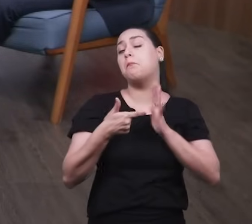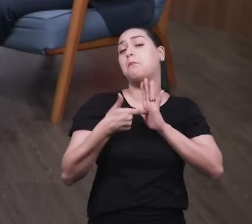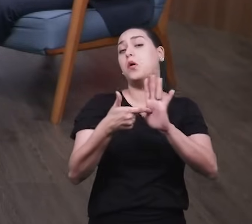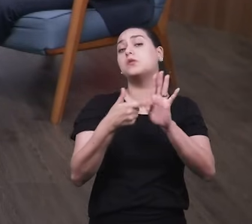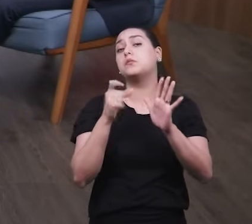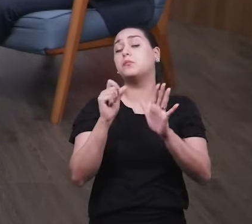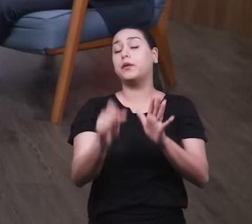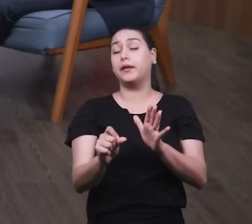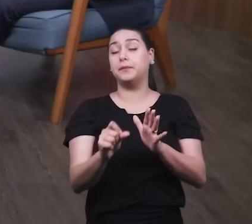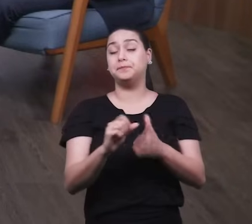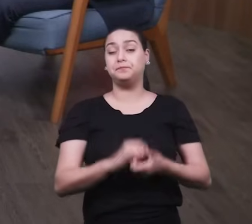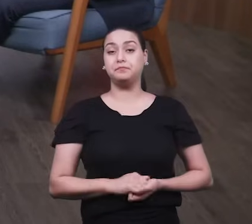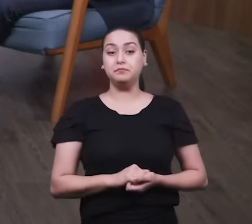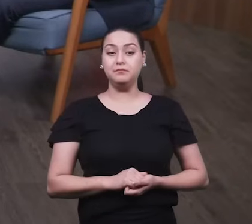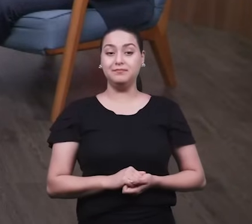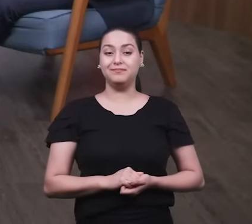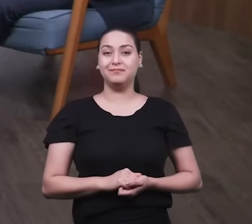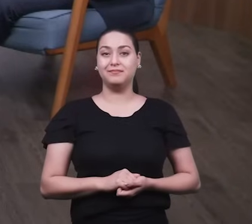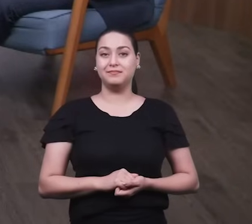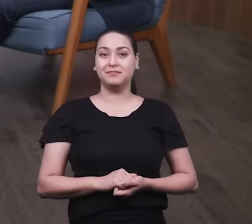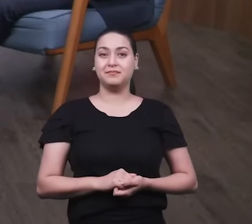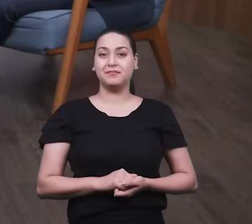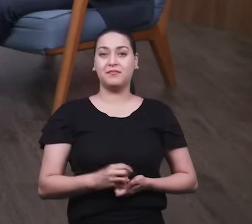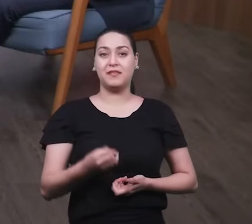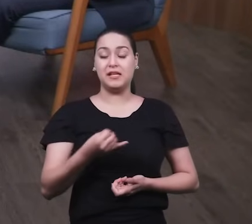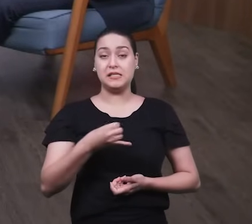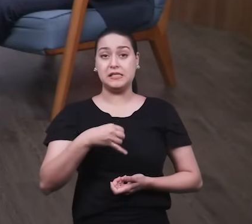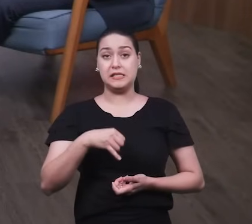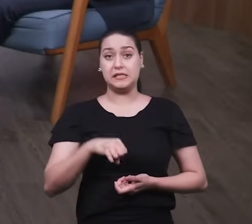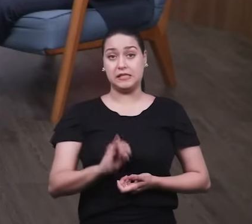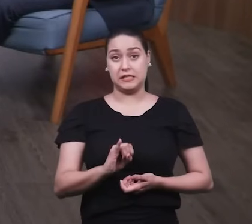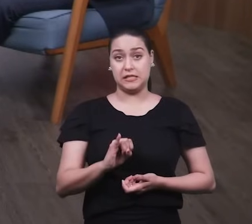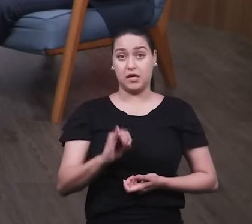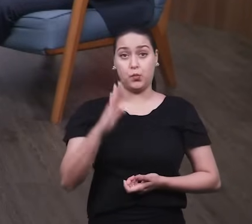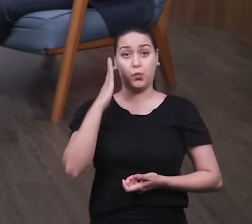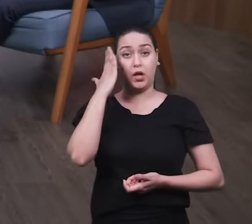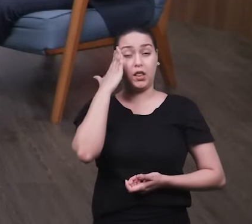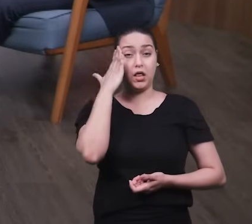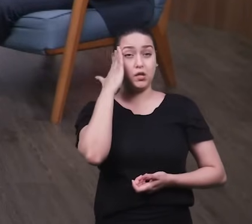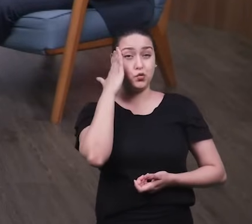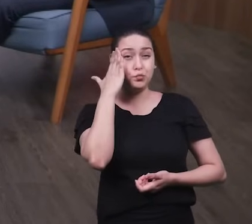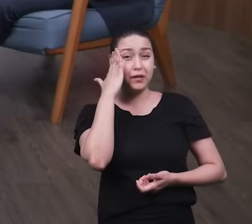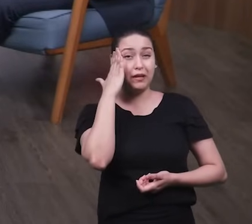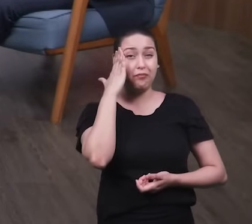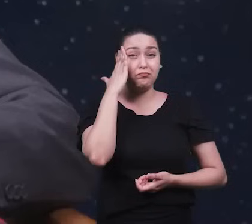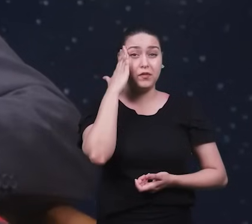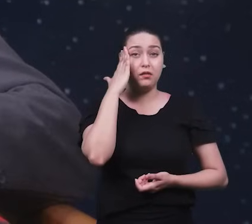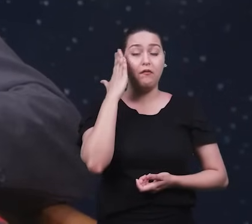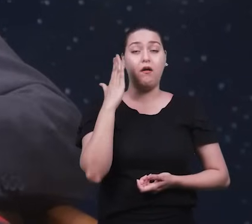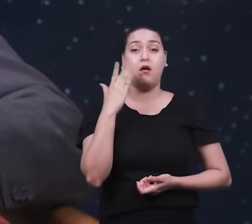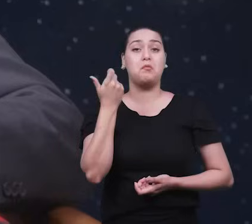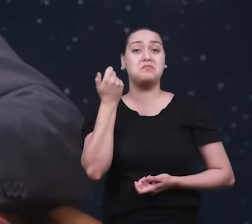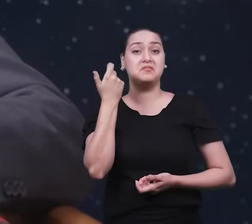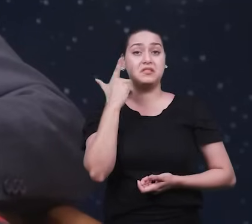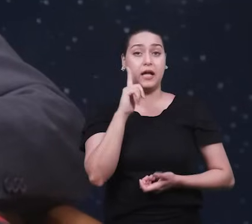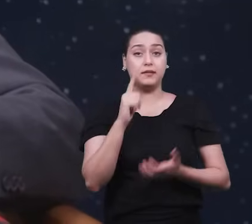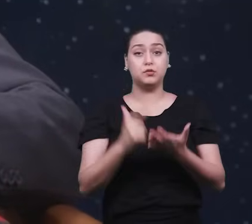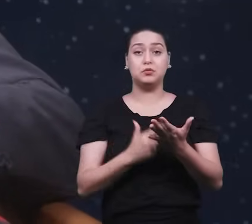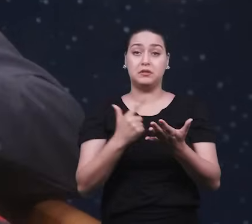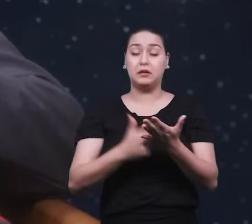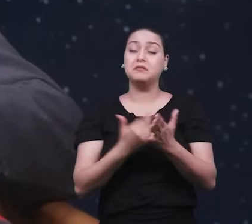interpretação, porque se a interpretação cabe num ou outro livro da